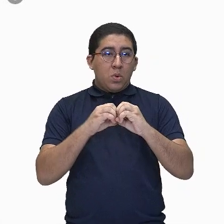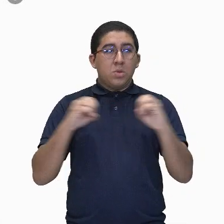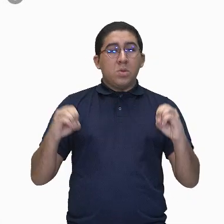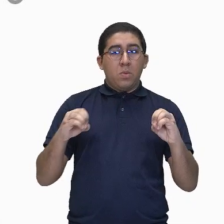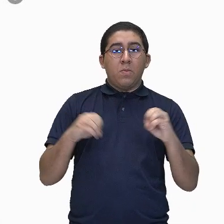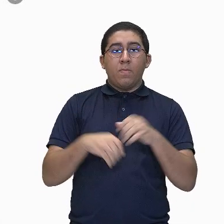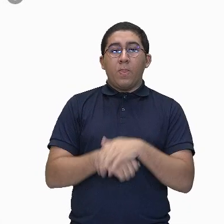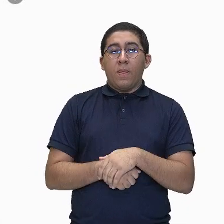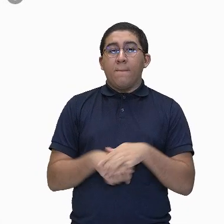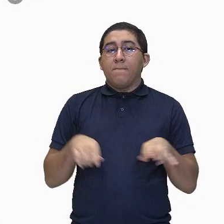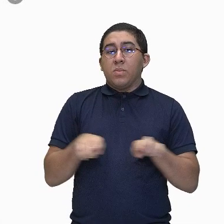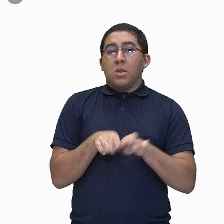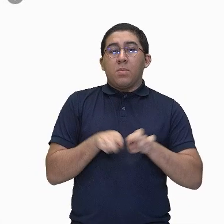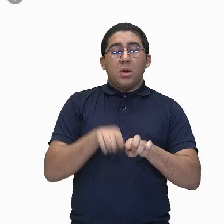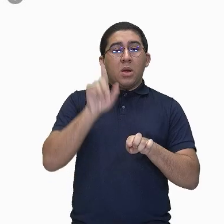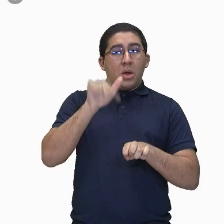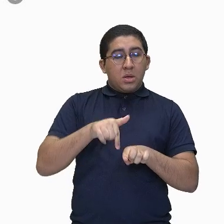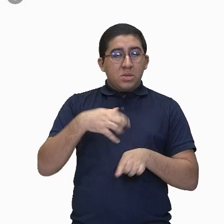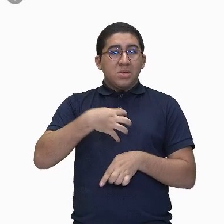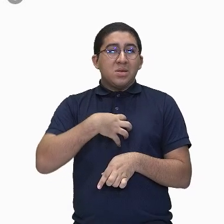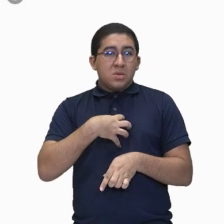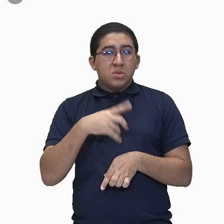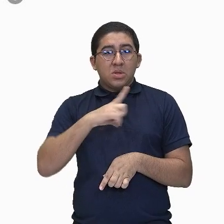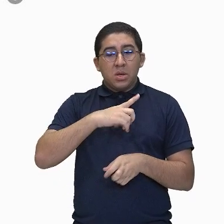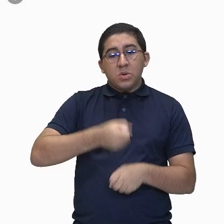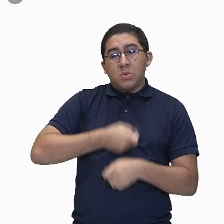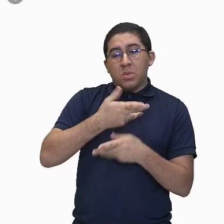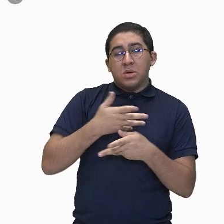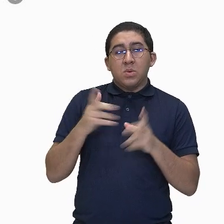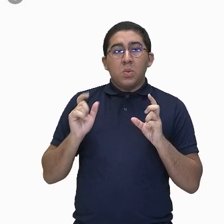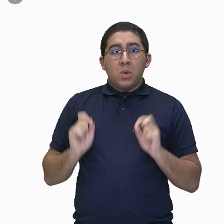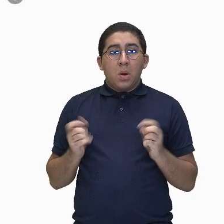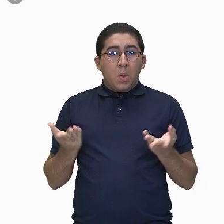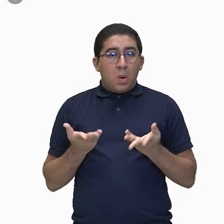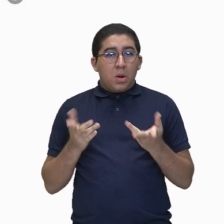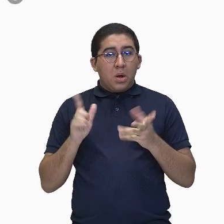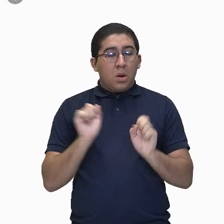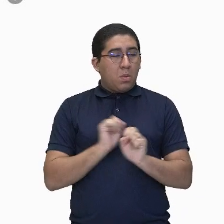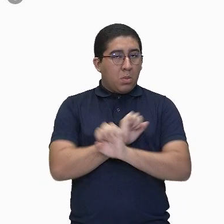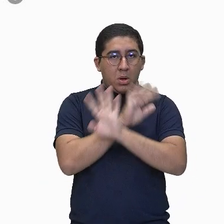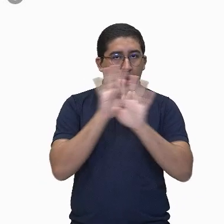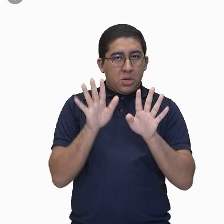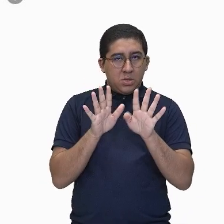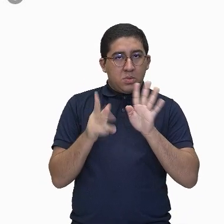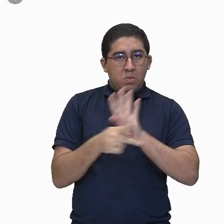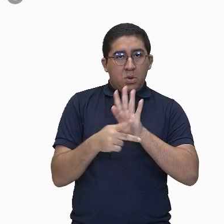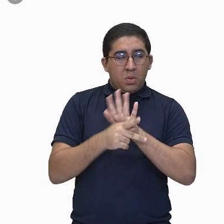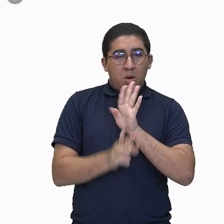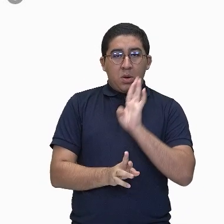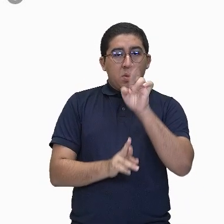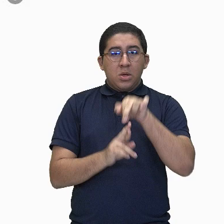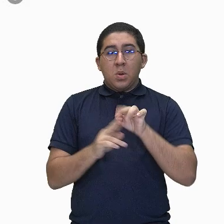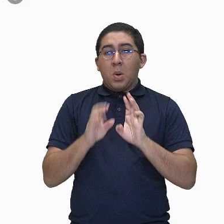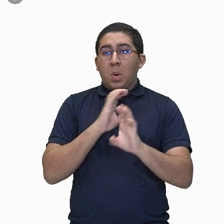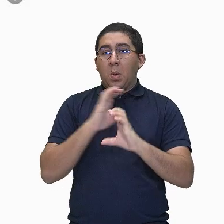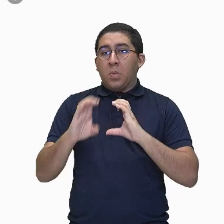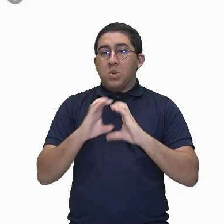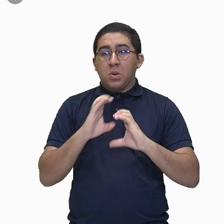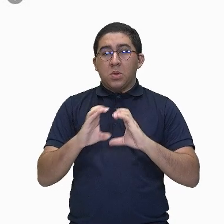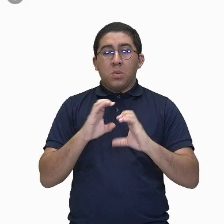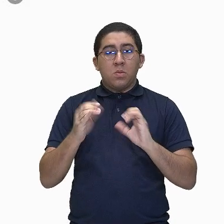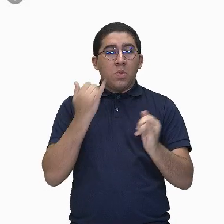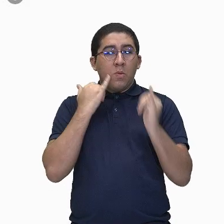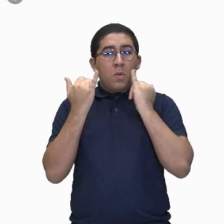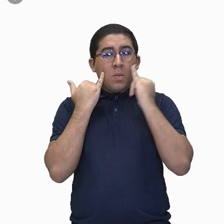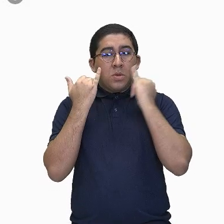esse sentido, ele vai expressar uma clareza, na comunicação, na